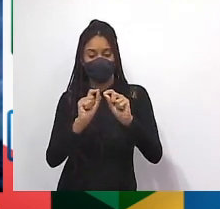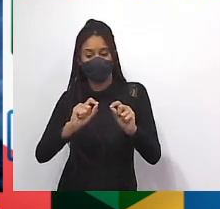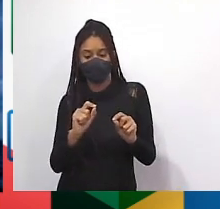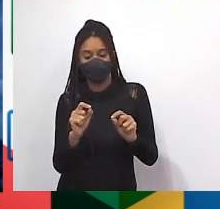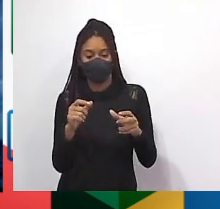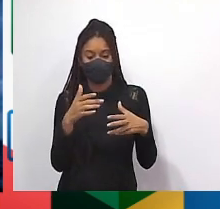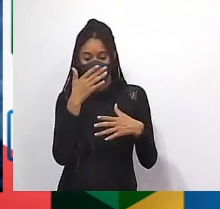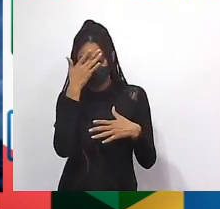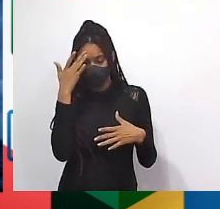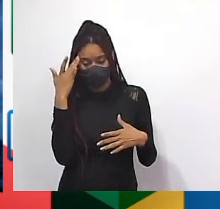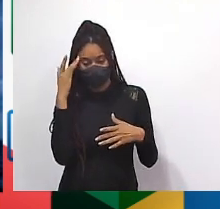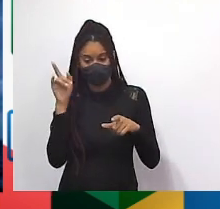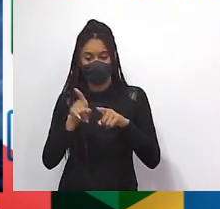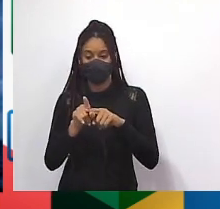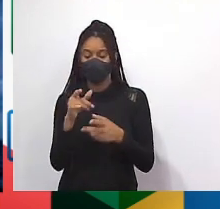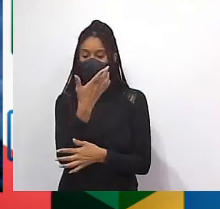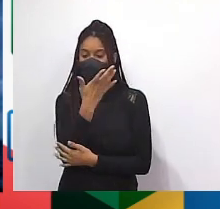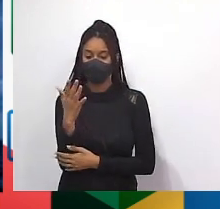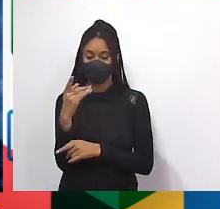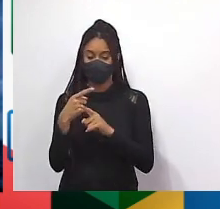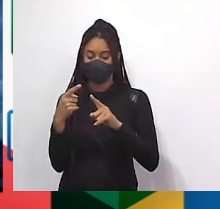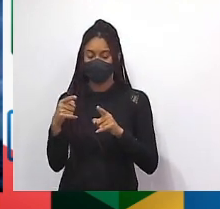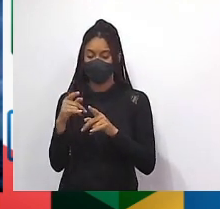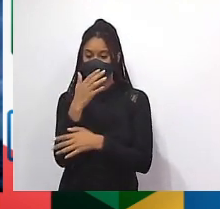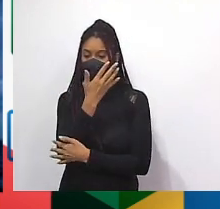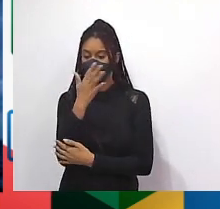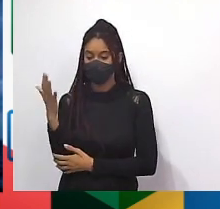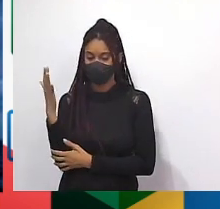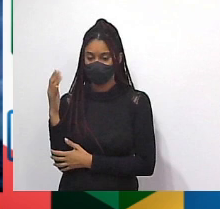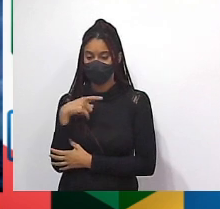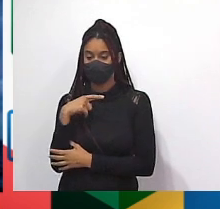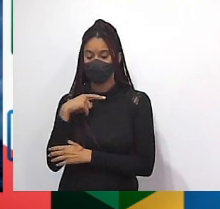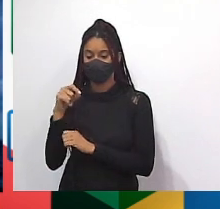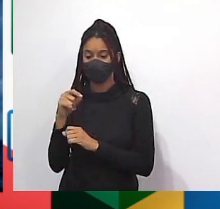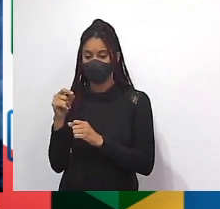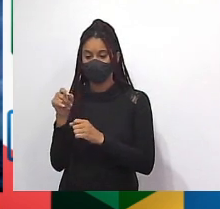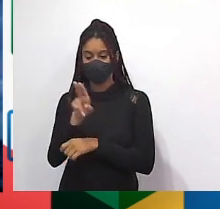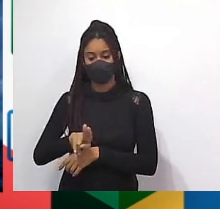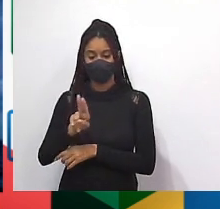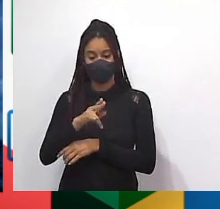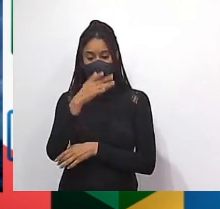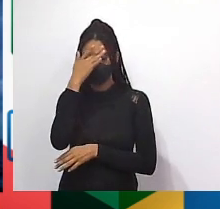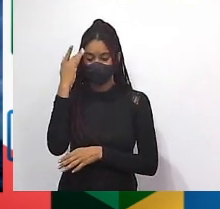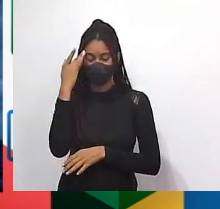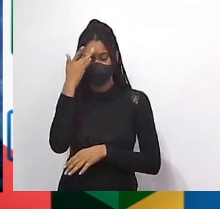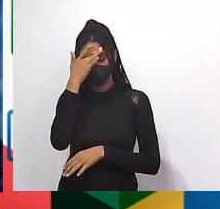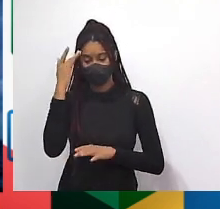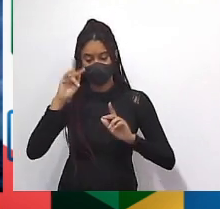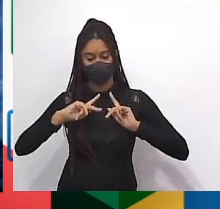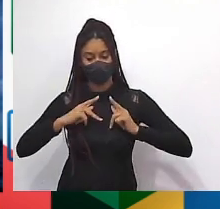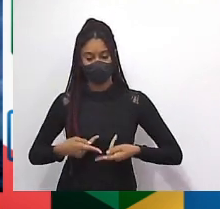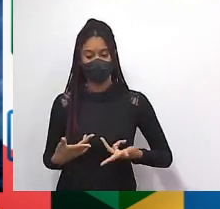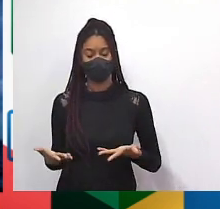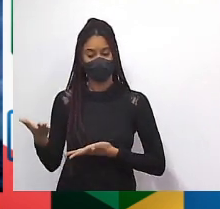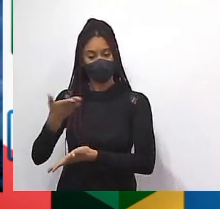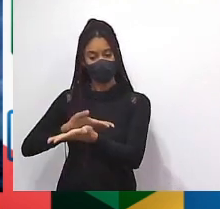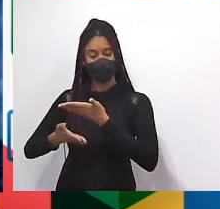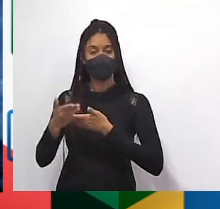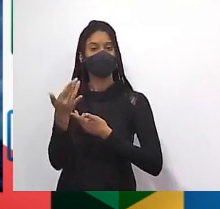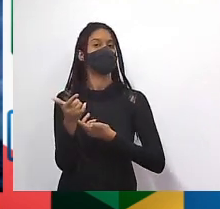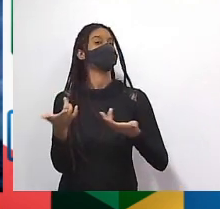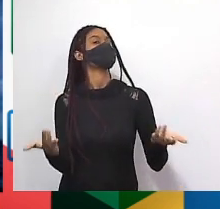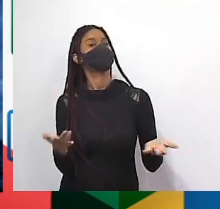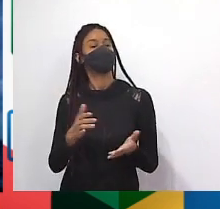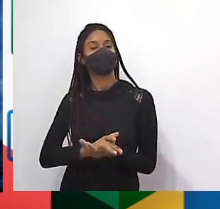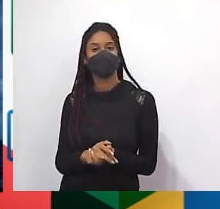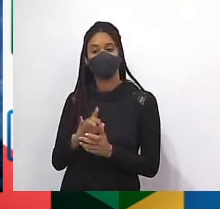e a natureza. E a natureza ela existia para servir ao ser humano. A gente, então, tinha uma atitude com